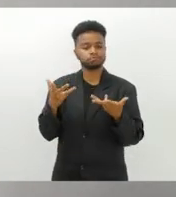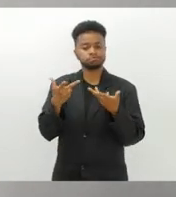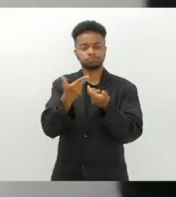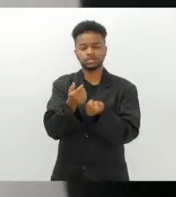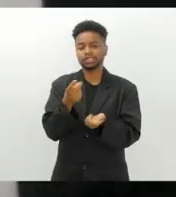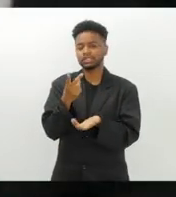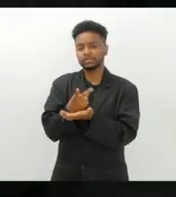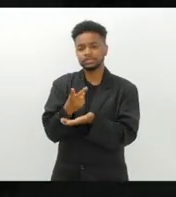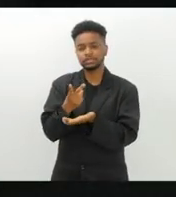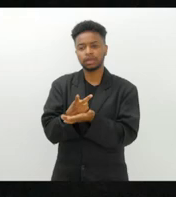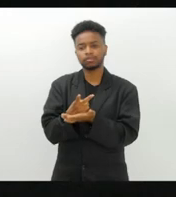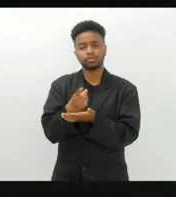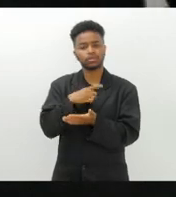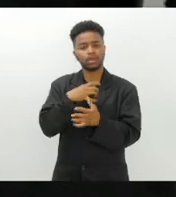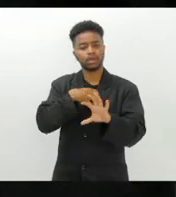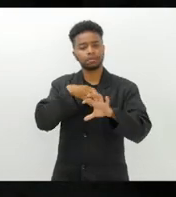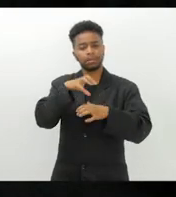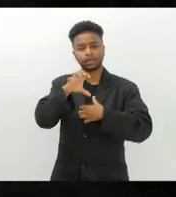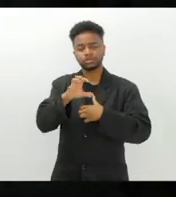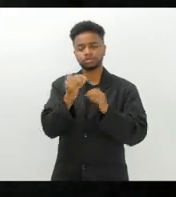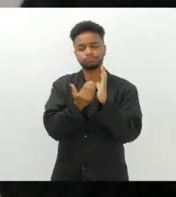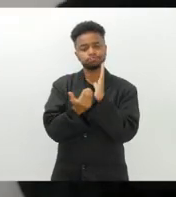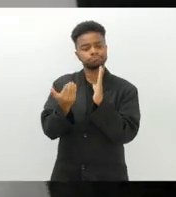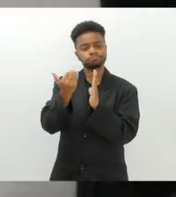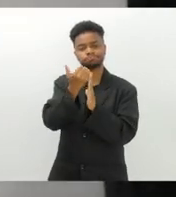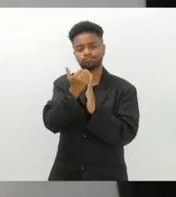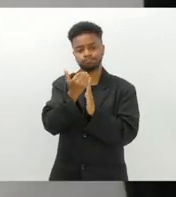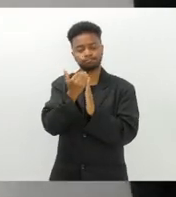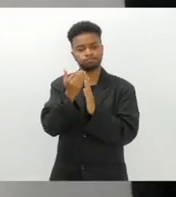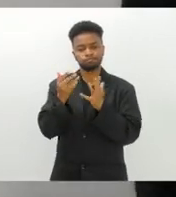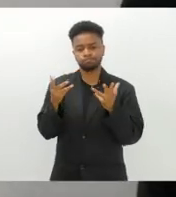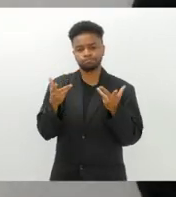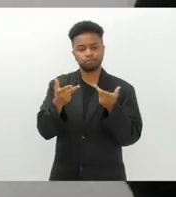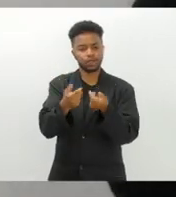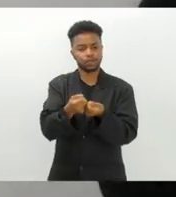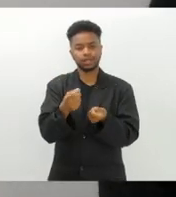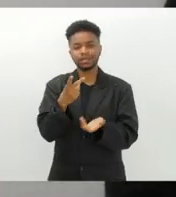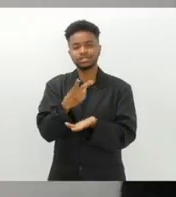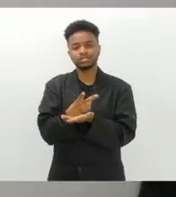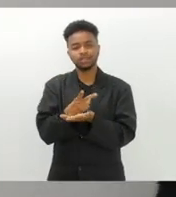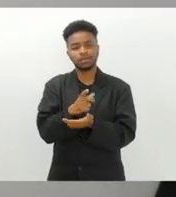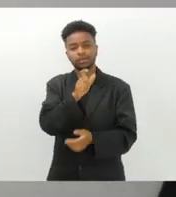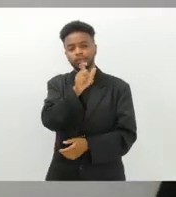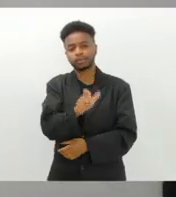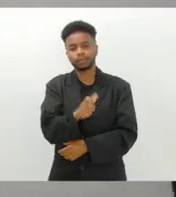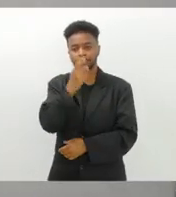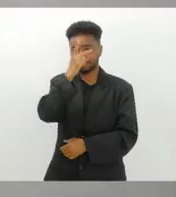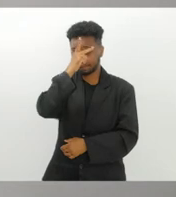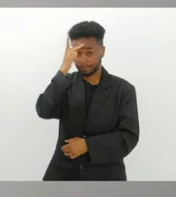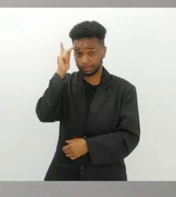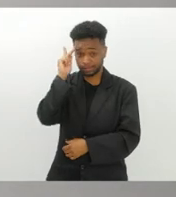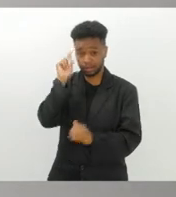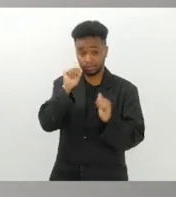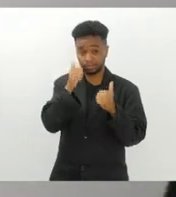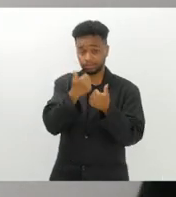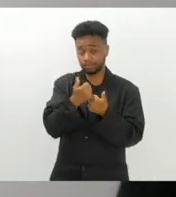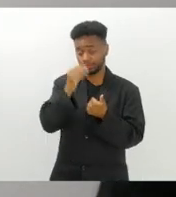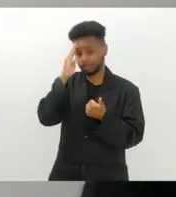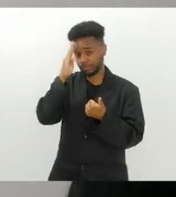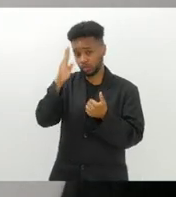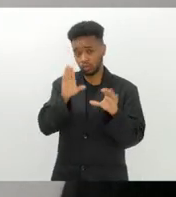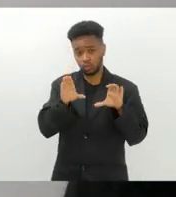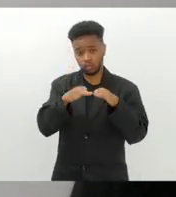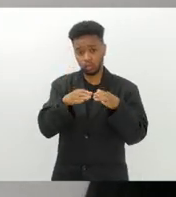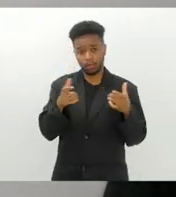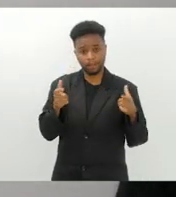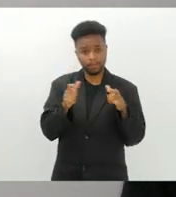pessoa, dono de uma empatia incrível, sensacional, sempre foi uma pessoa que abraçou principalmente os minorizados